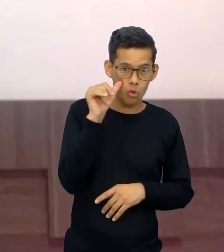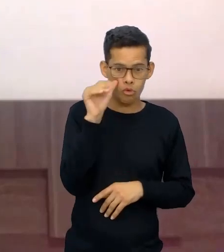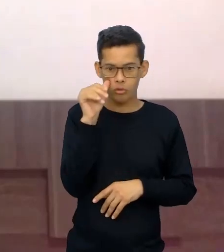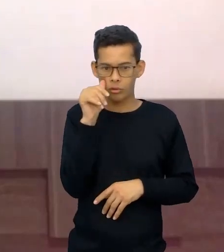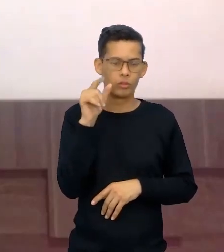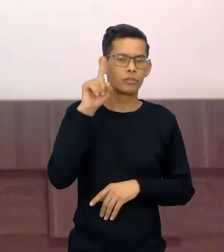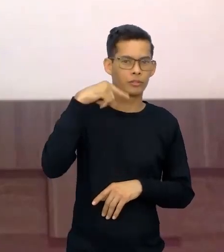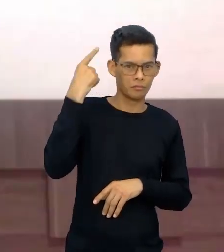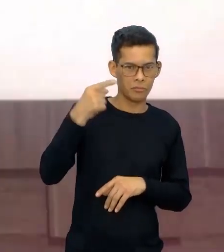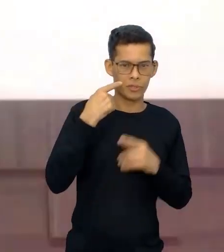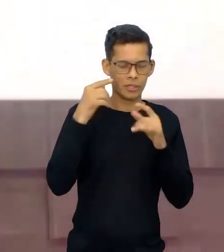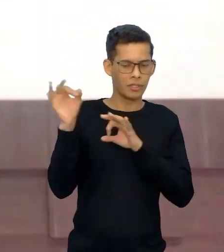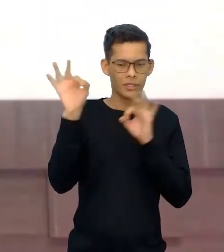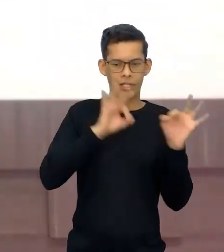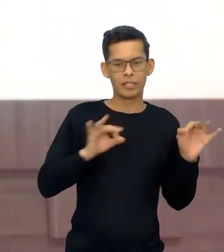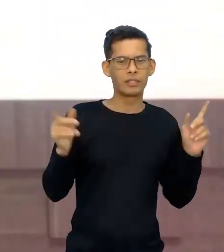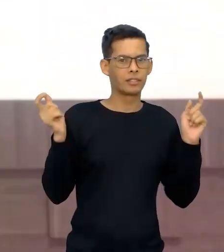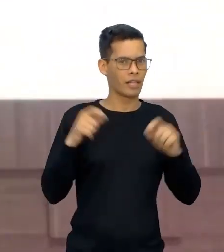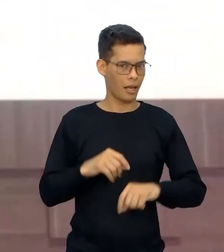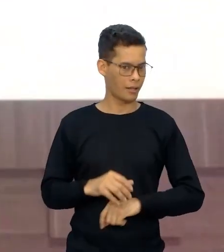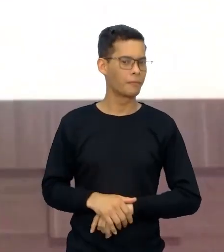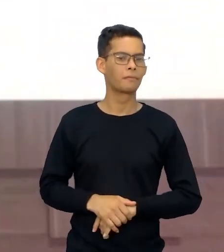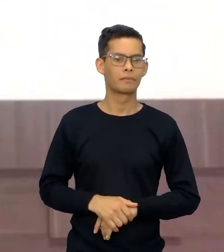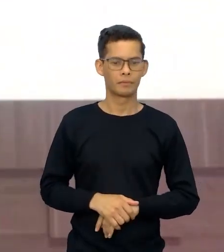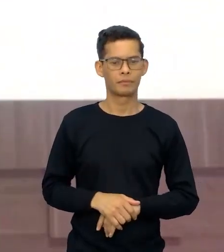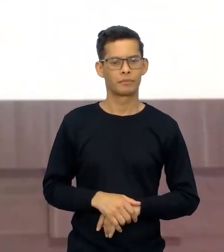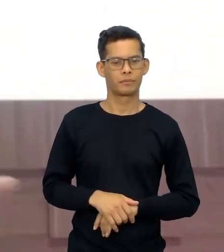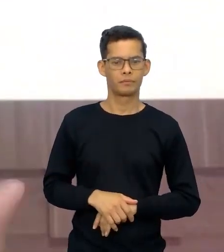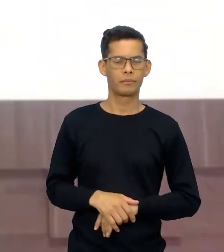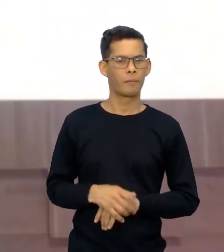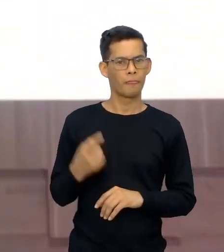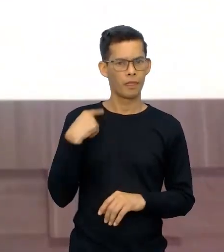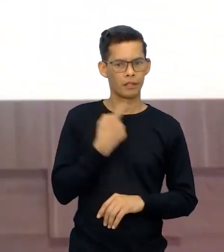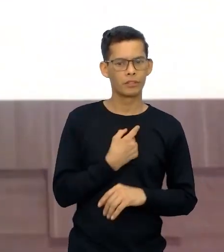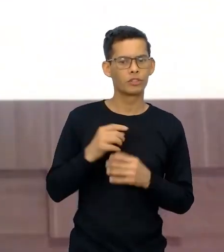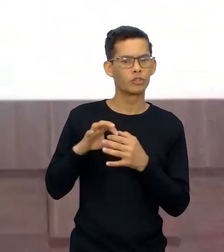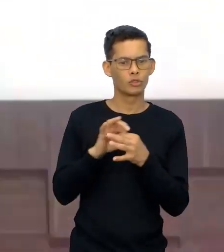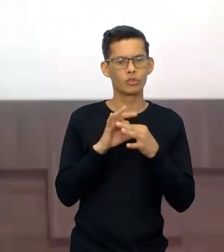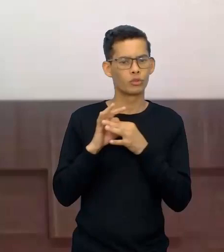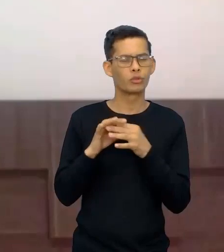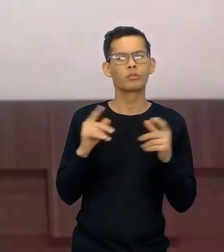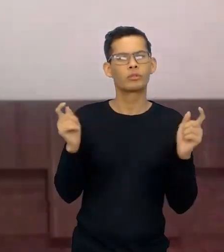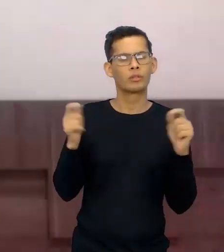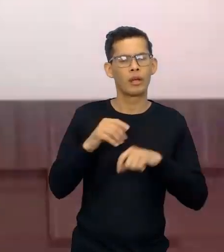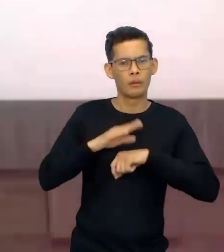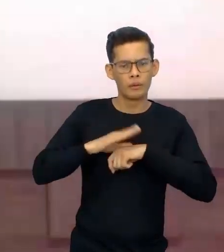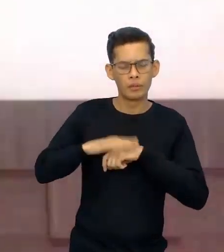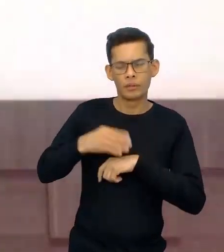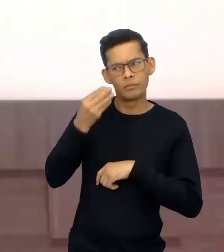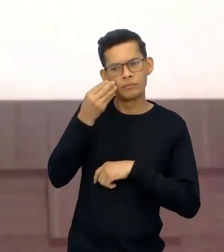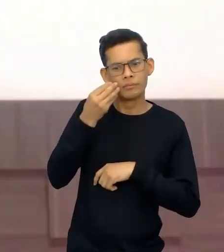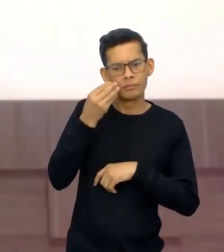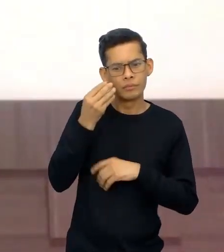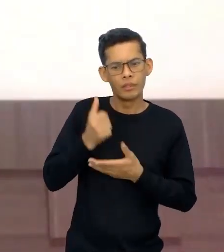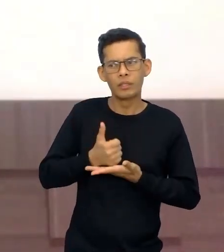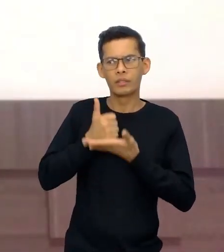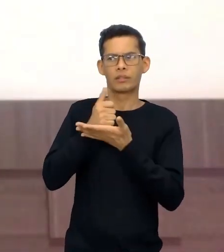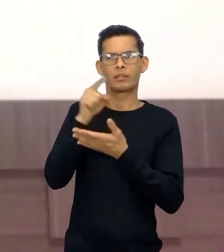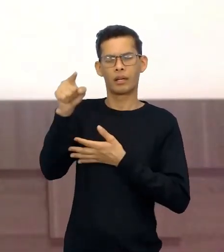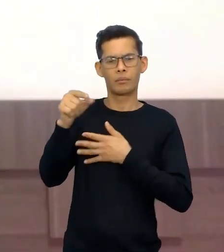esses resultados, né? E aí nós podemos, junto com o desenvolvimento desses experimentos, levar os estudantes a